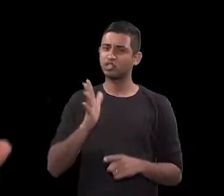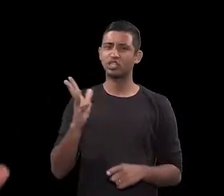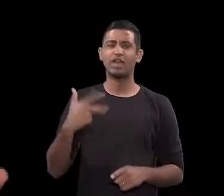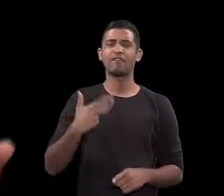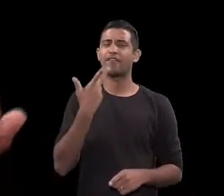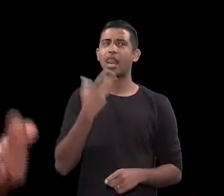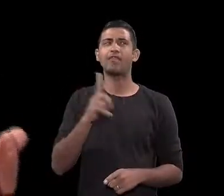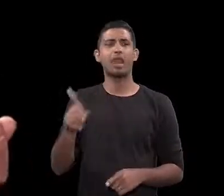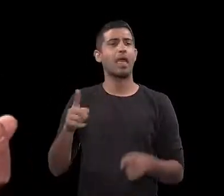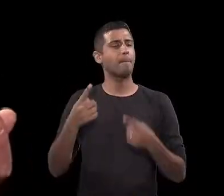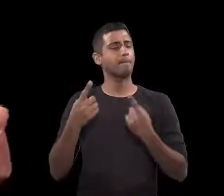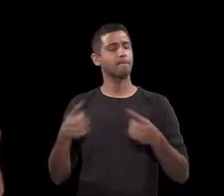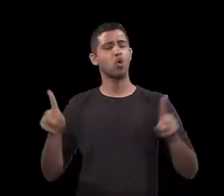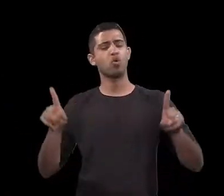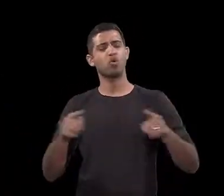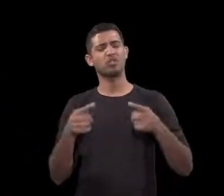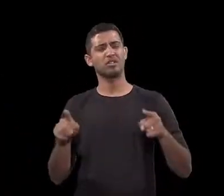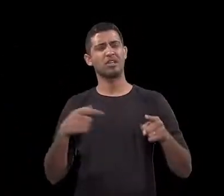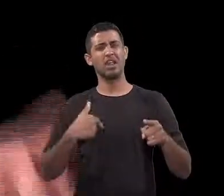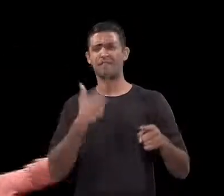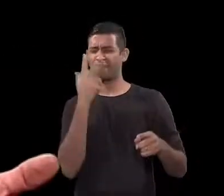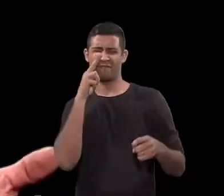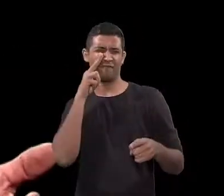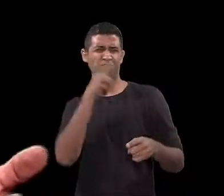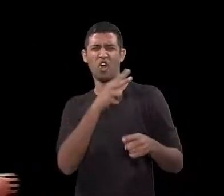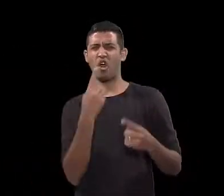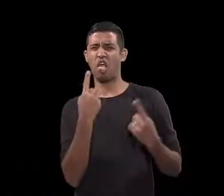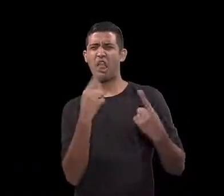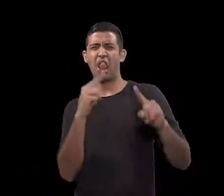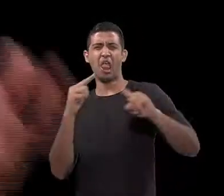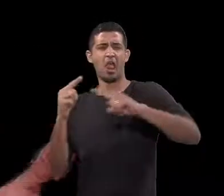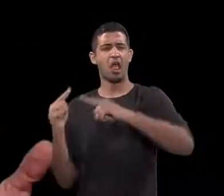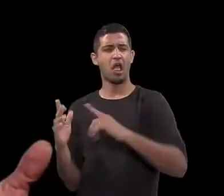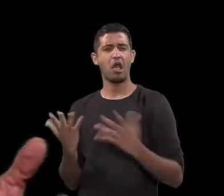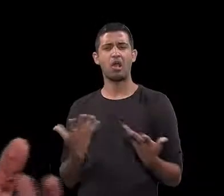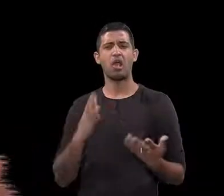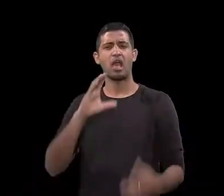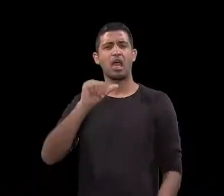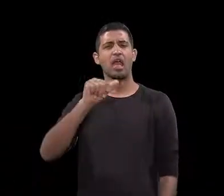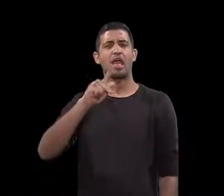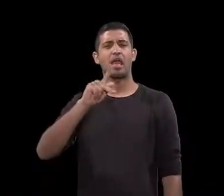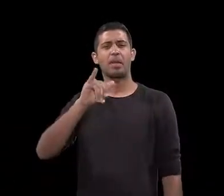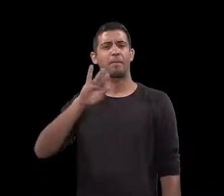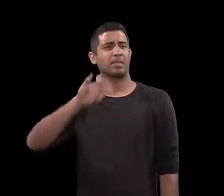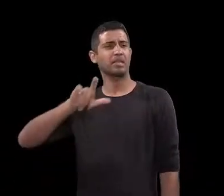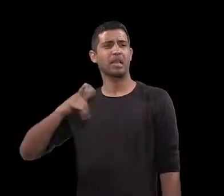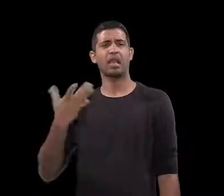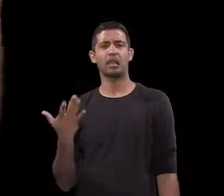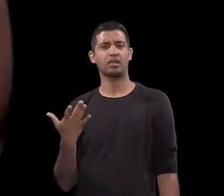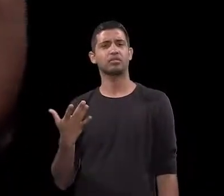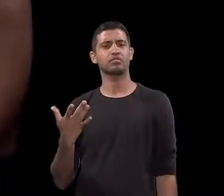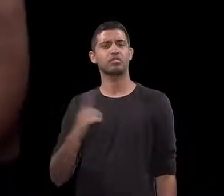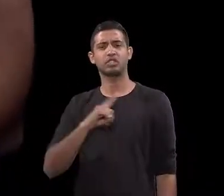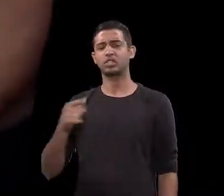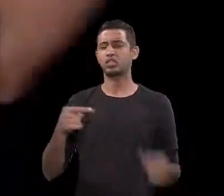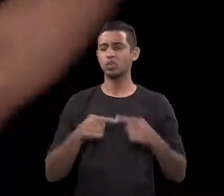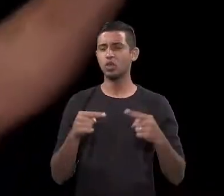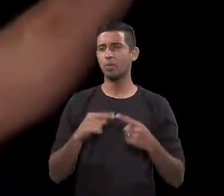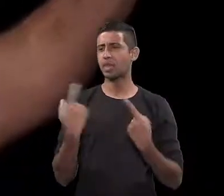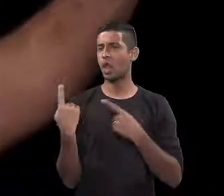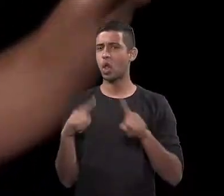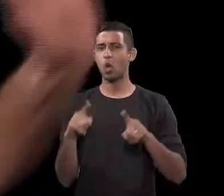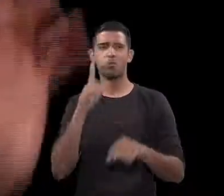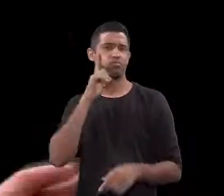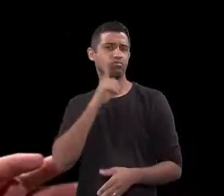era considerado uma música agressiva, capitalista, que era associado ao